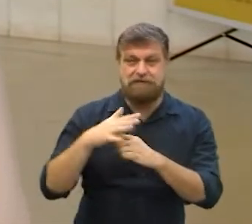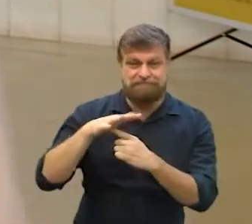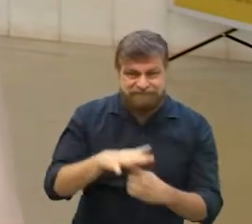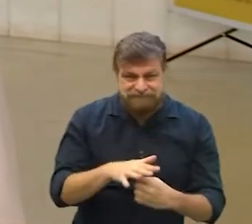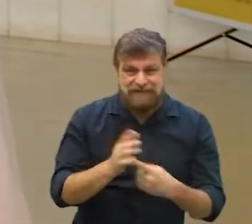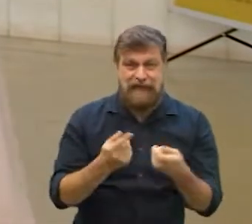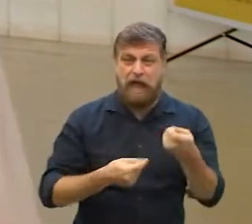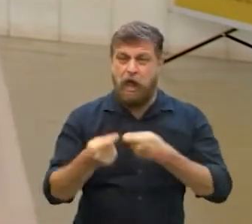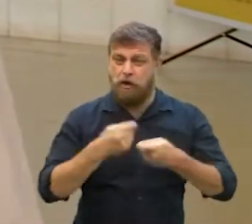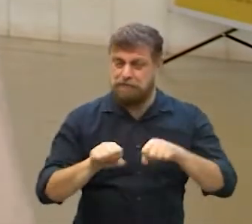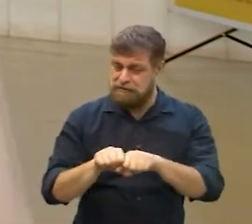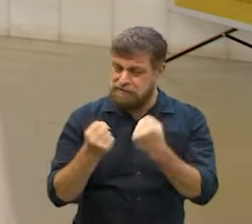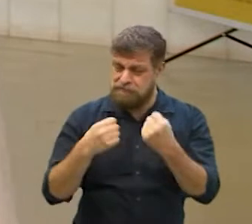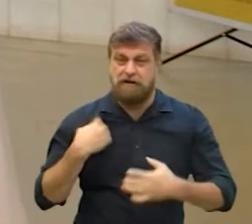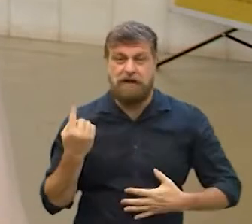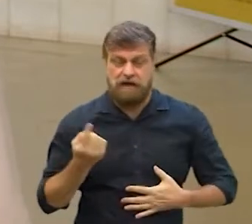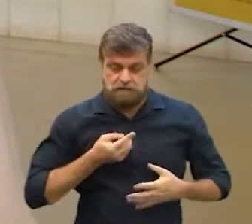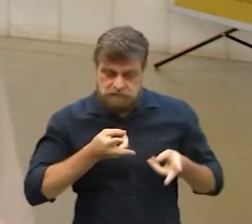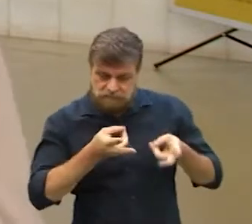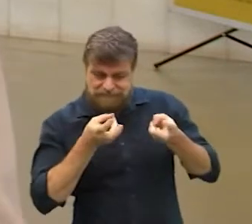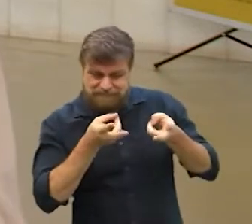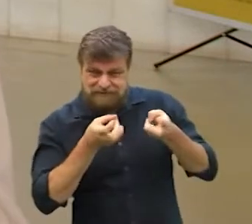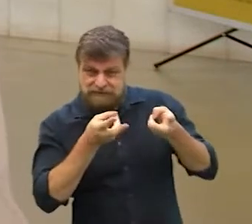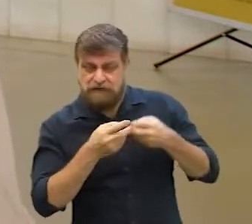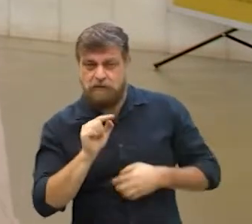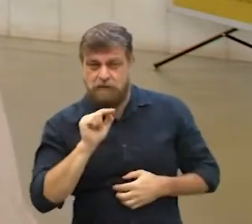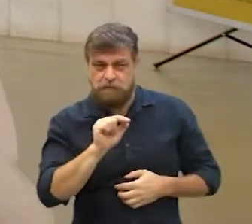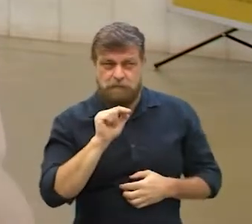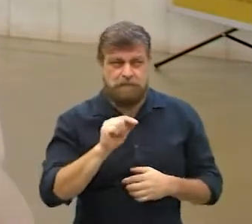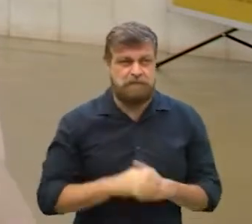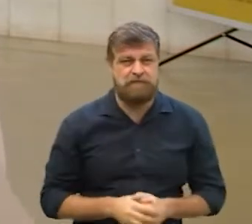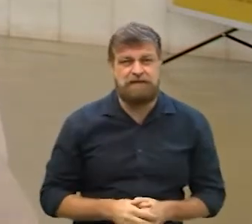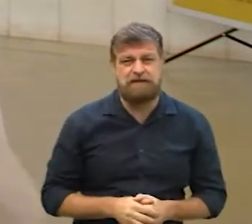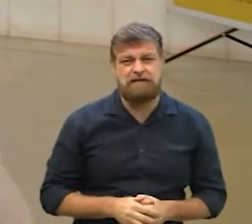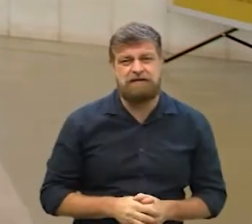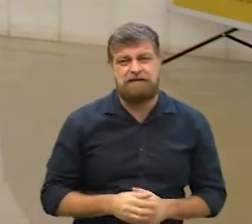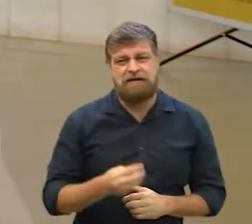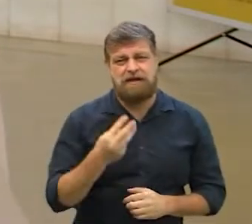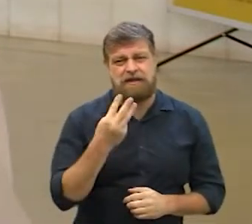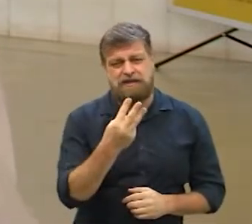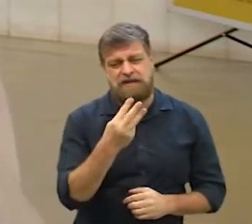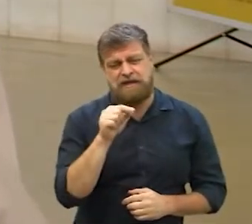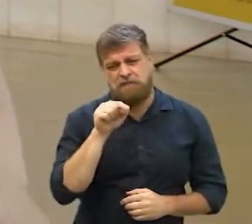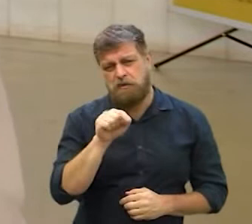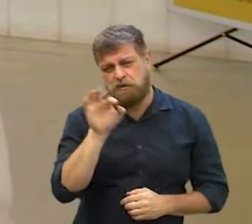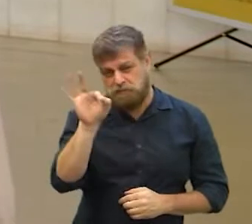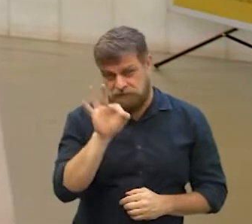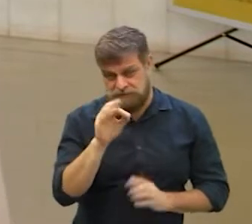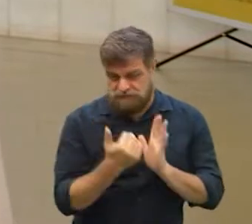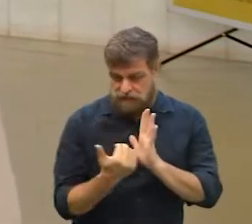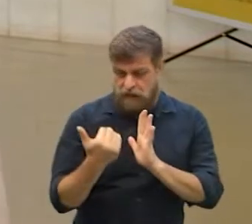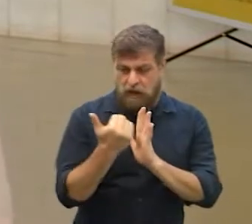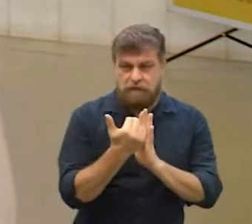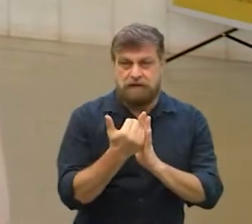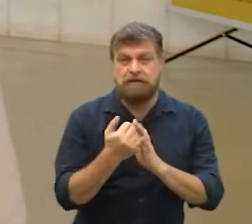pandemia, né? Então, acho que isso tem sentido, a gente percebe que exatamente os 2 ponto pouquinho por cento que